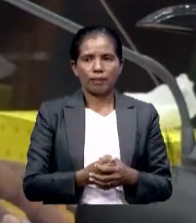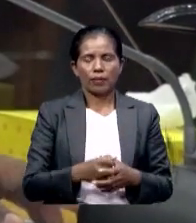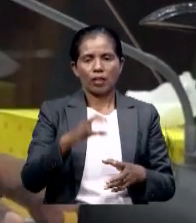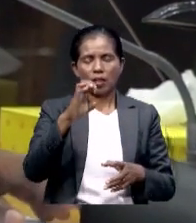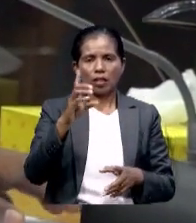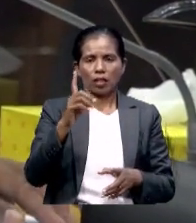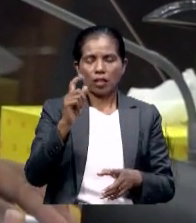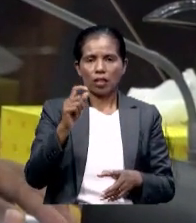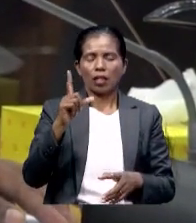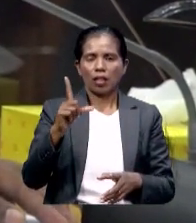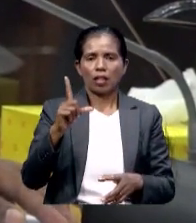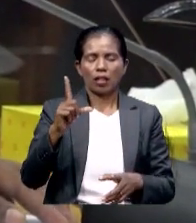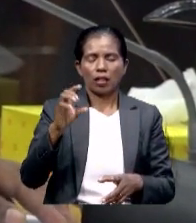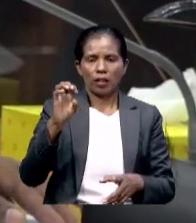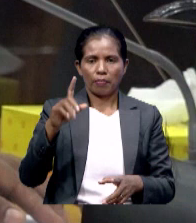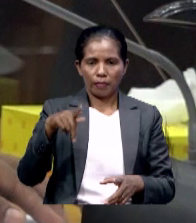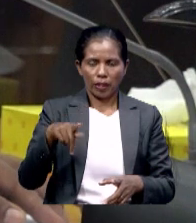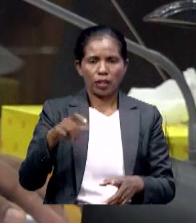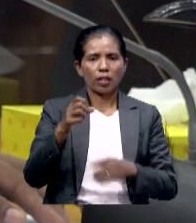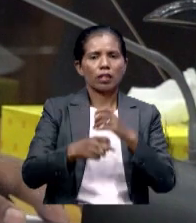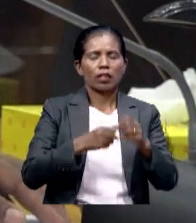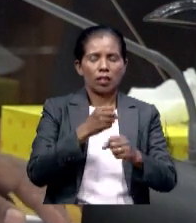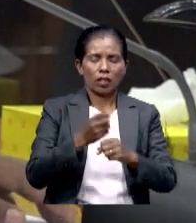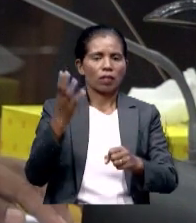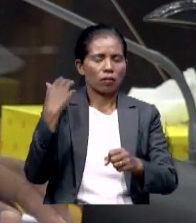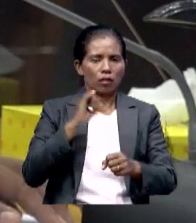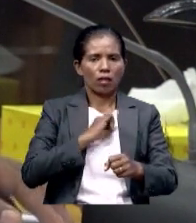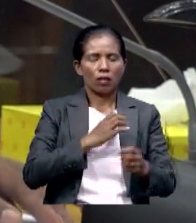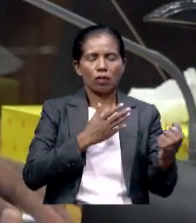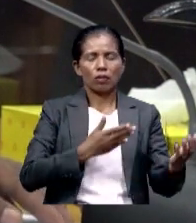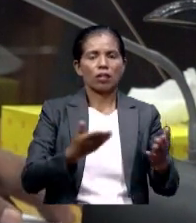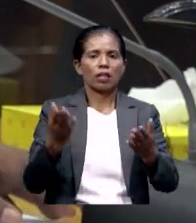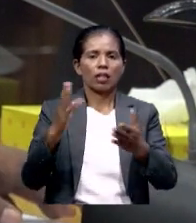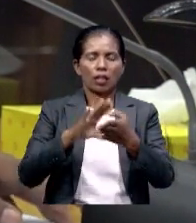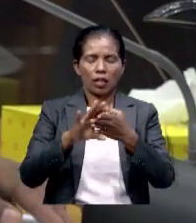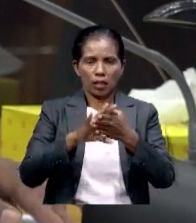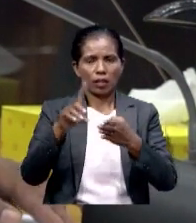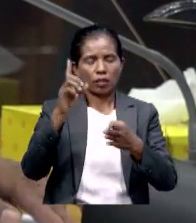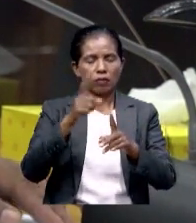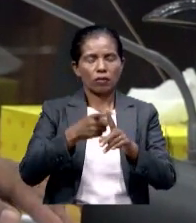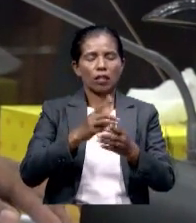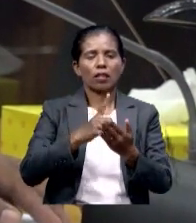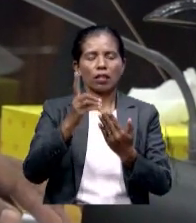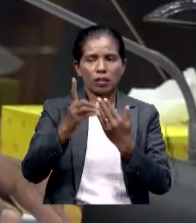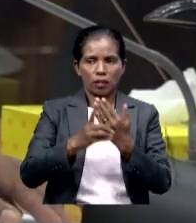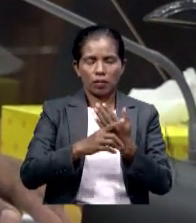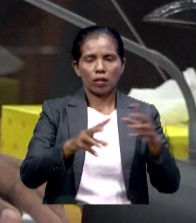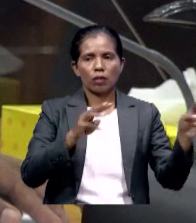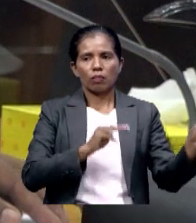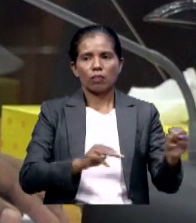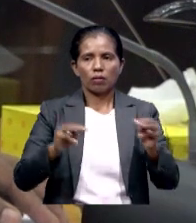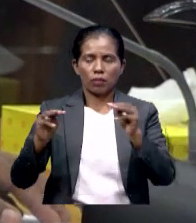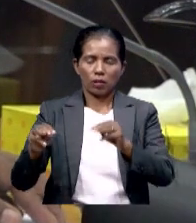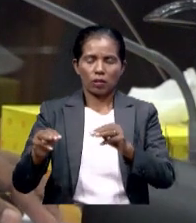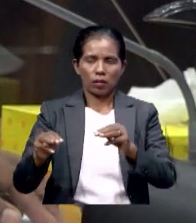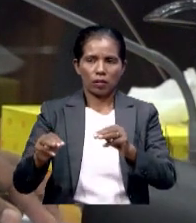EDTLP ia tinan koto hau hatama pedido ida e hau fulan dezembro tina koto. Atu muda det fio ida nebe tula hele hau